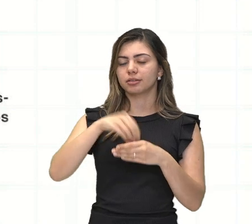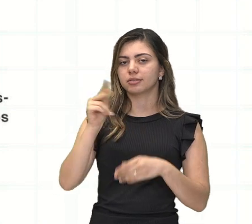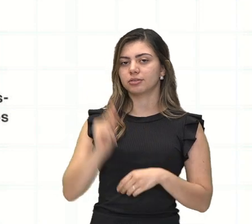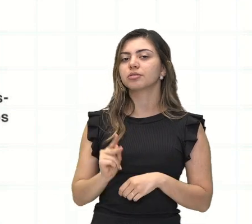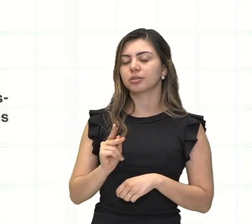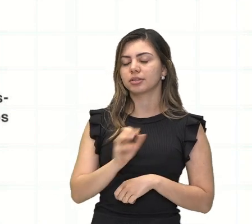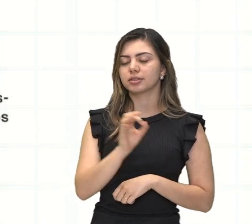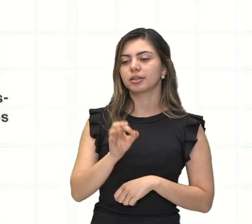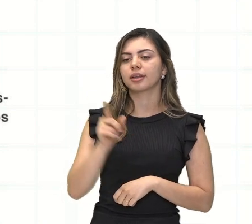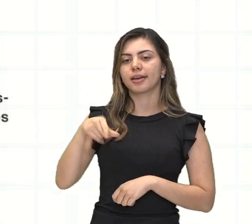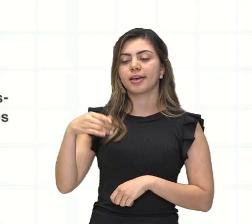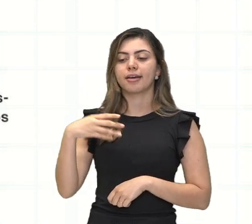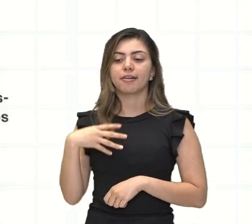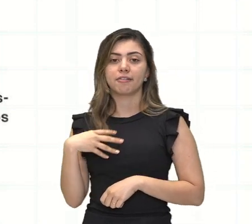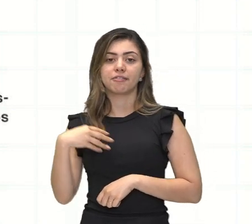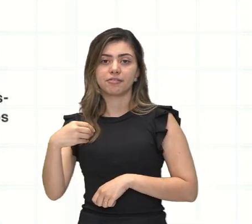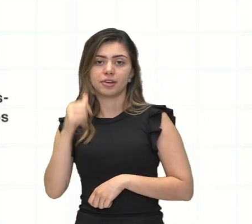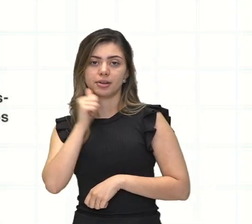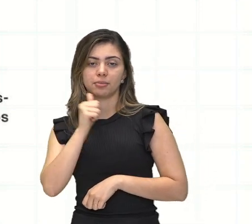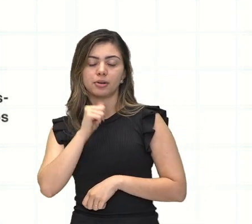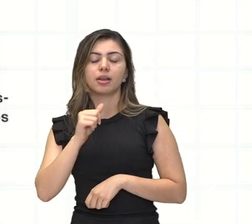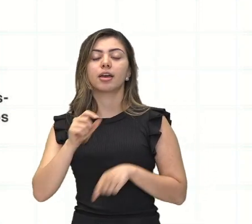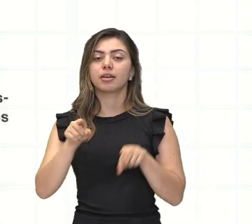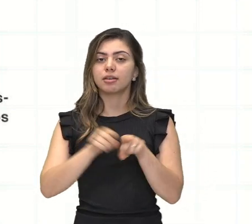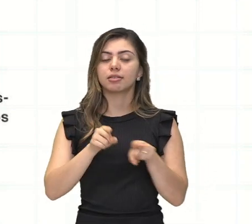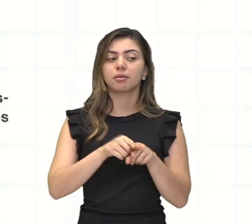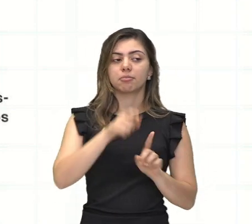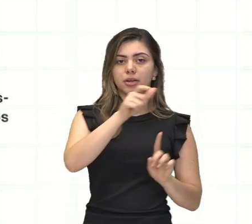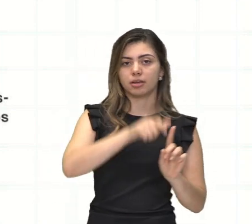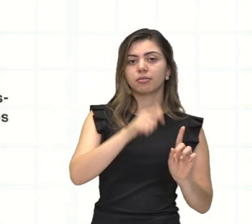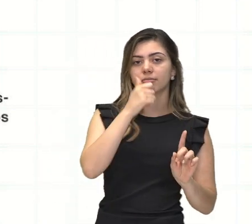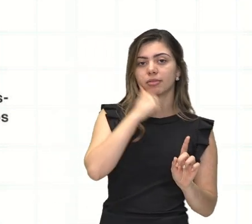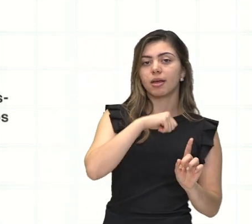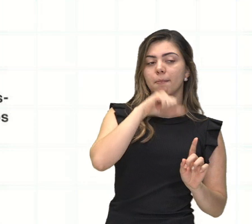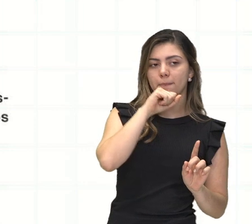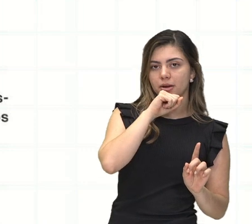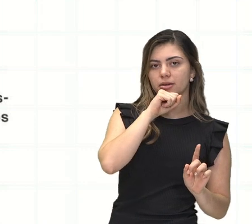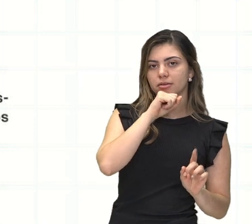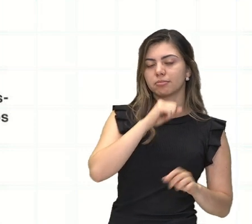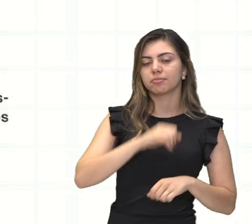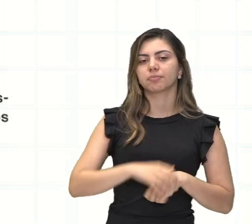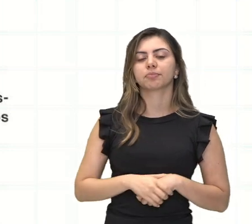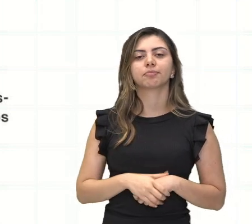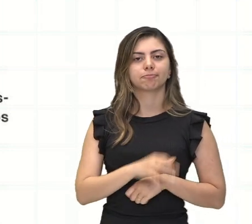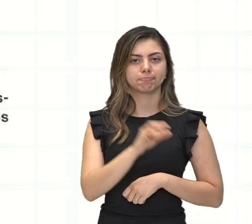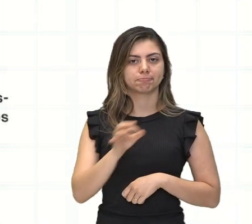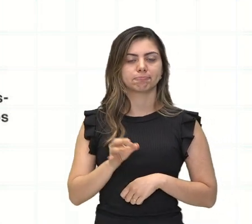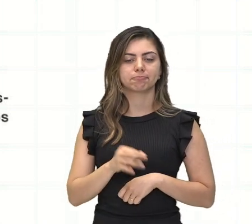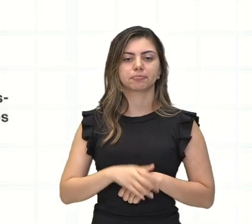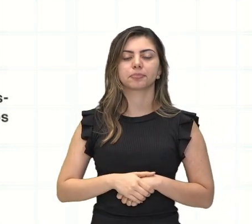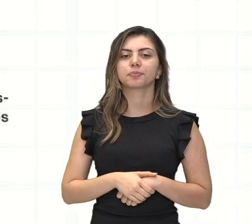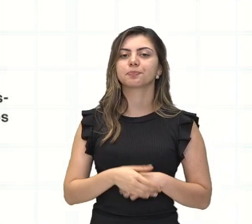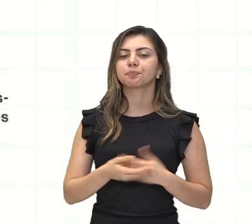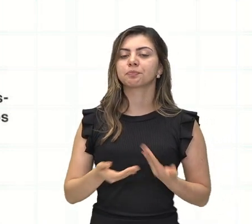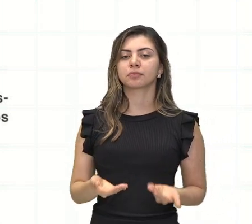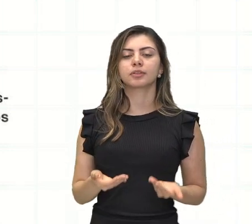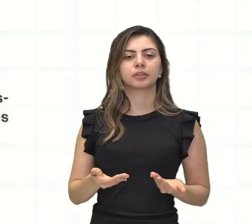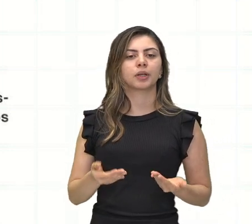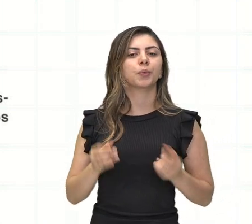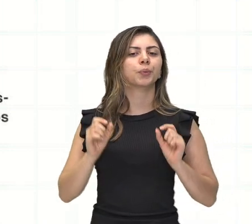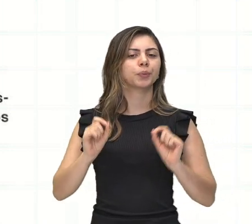filha, quanto da personagem, certo? Mãe, correto? Muito bem.